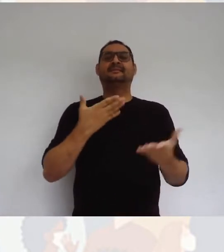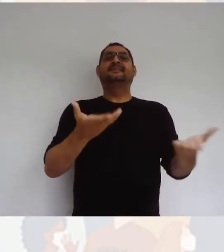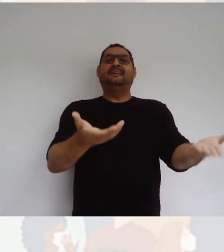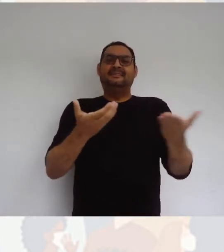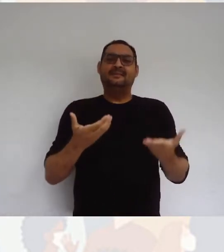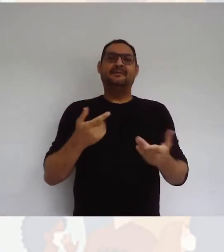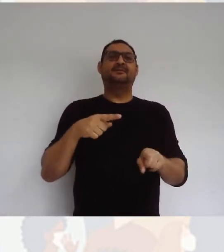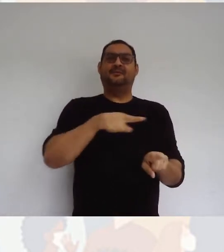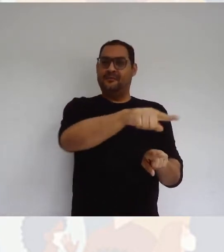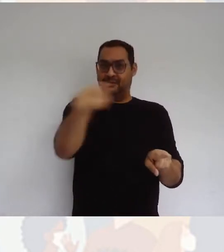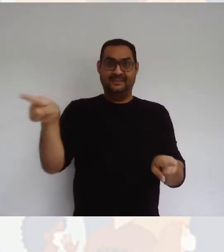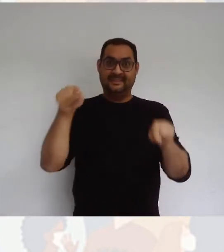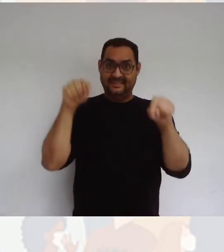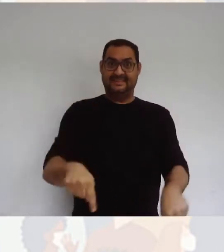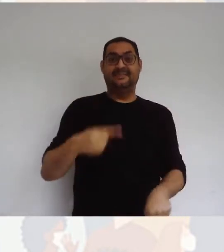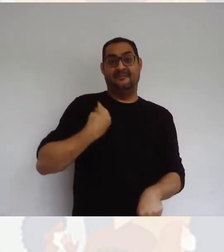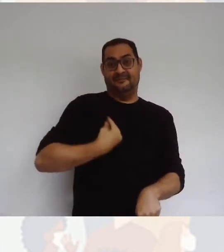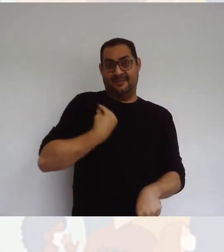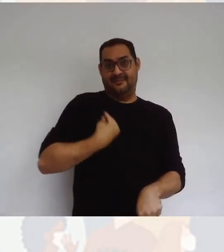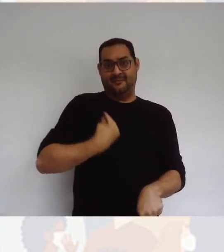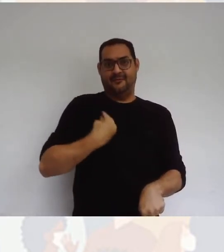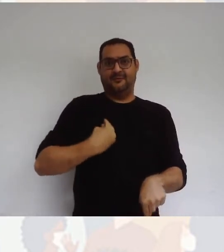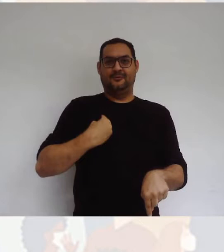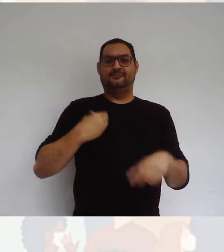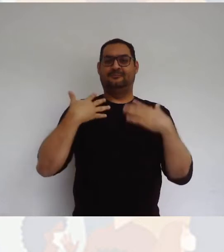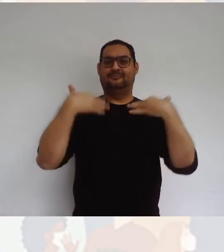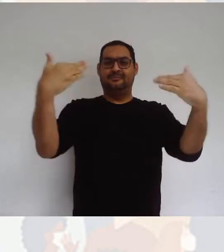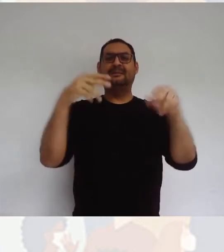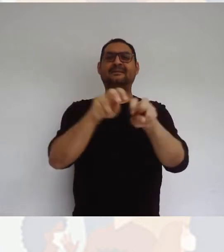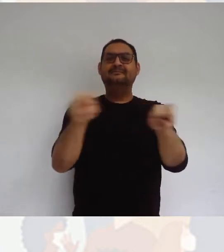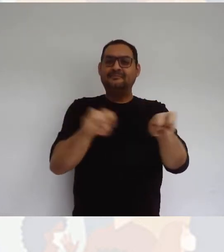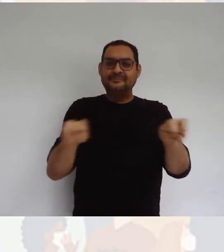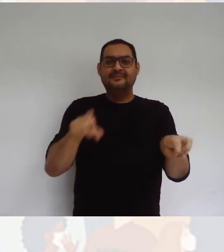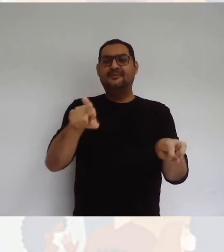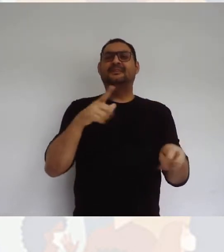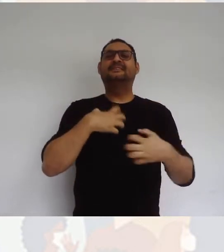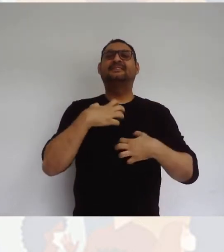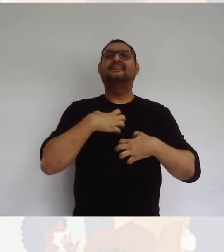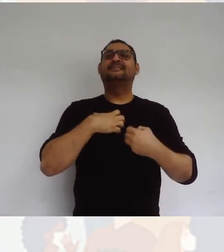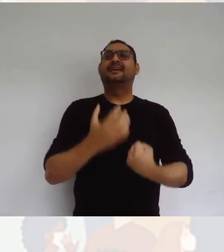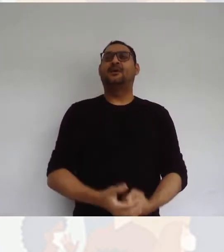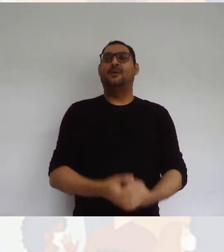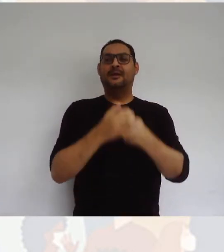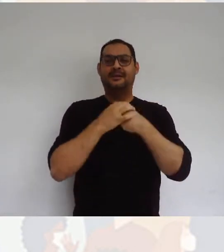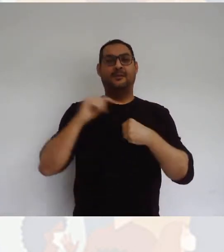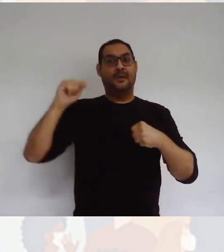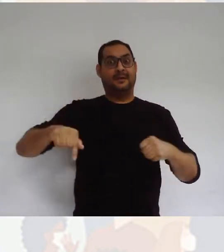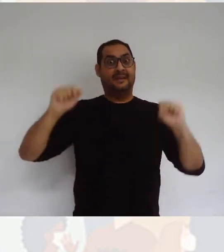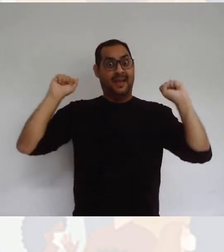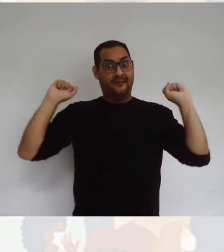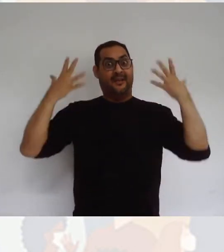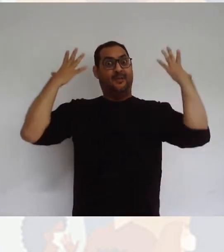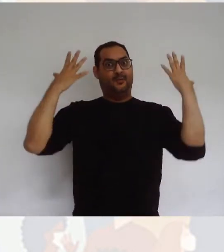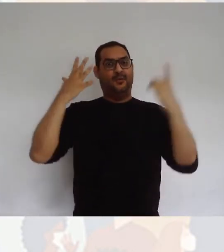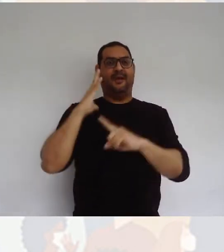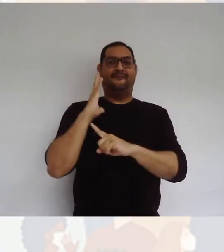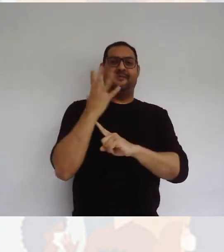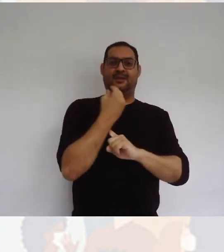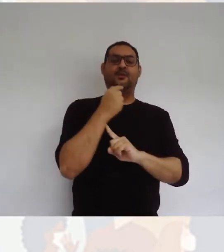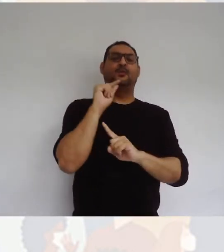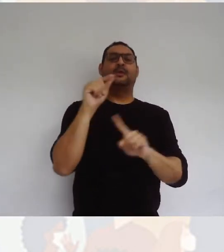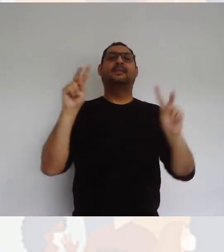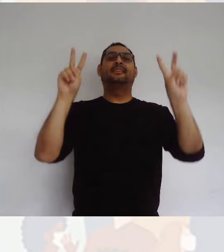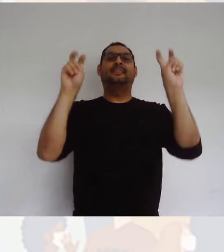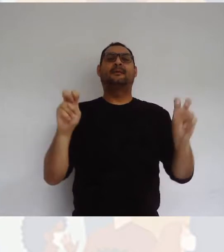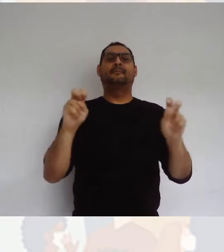vocês aqui, todos vocês. Sintam-se acolhidas e acolhidos ao nosso evento, que tem como tema